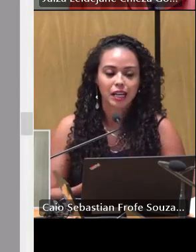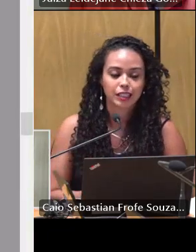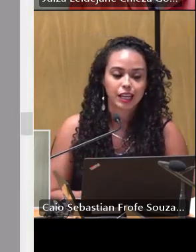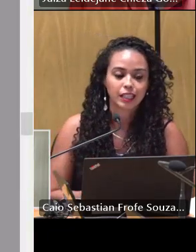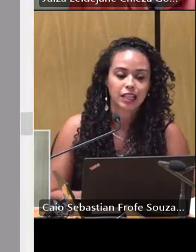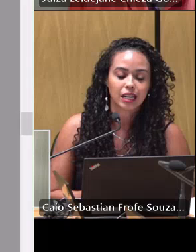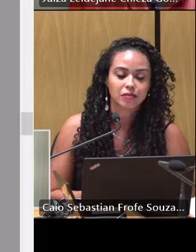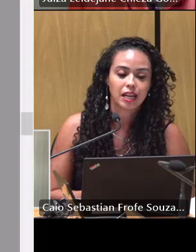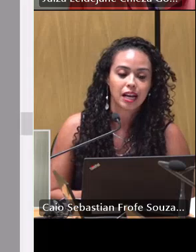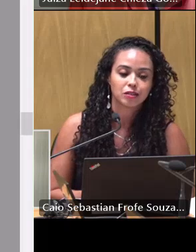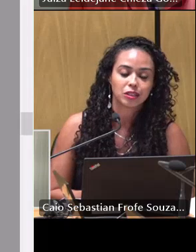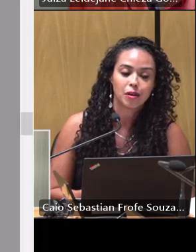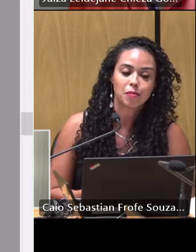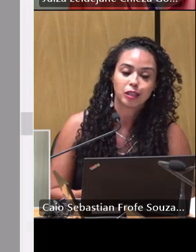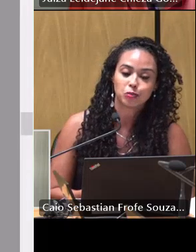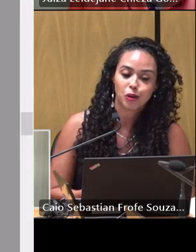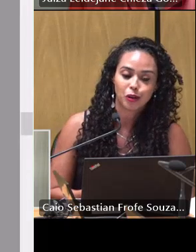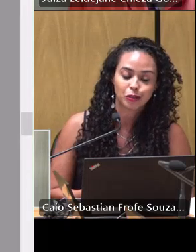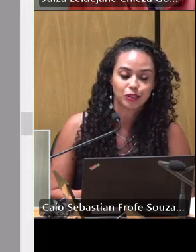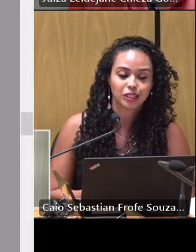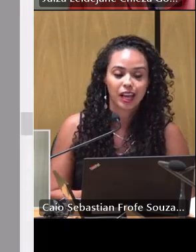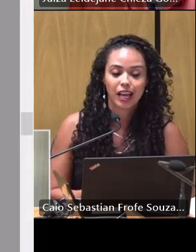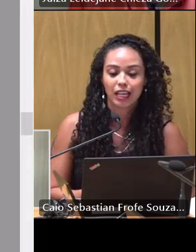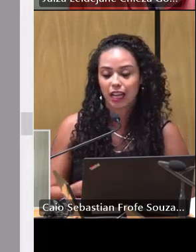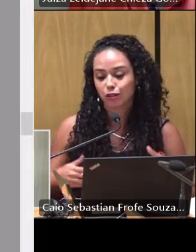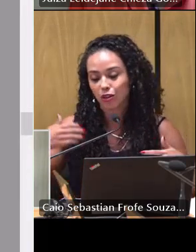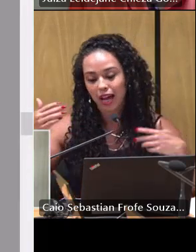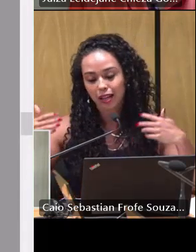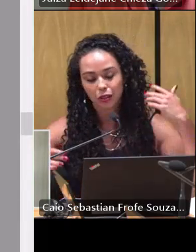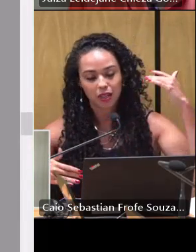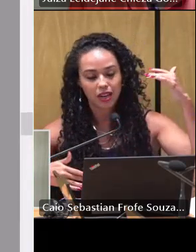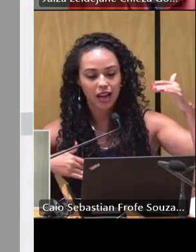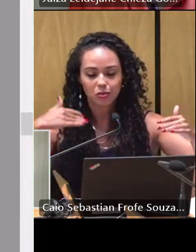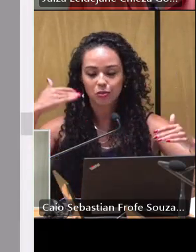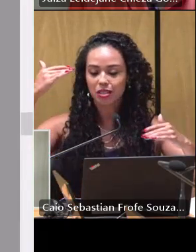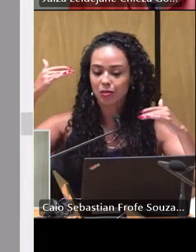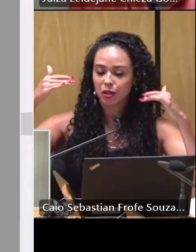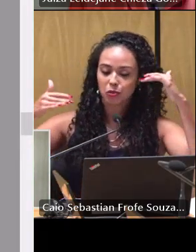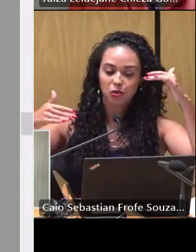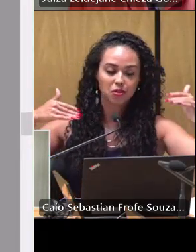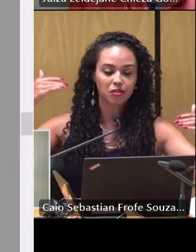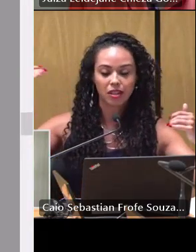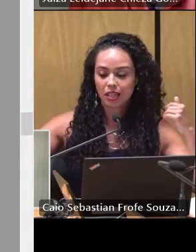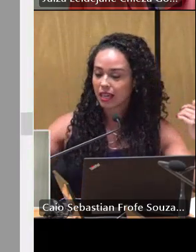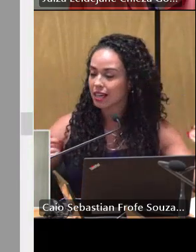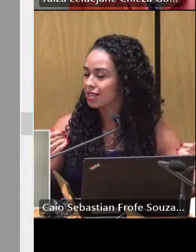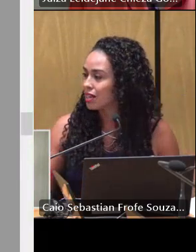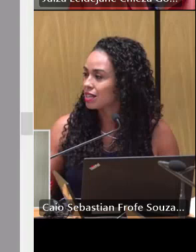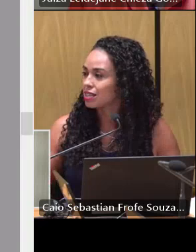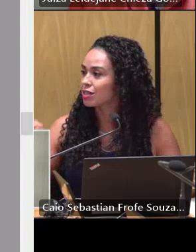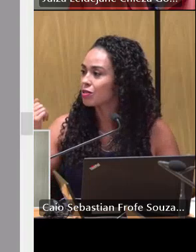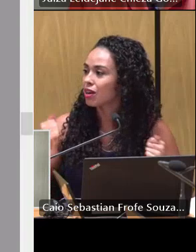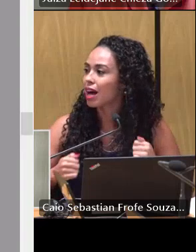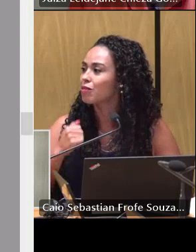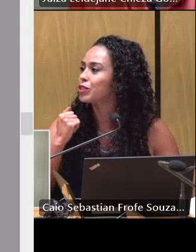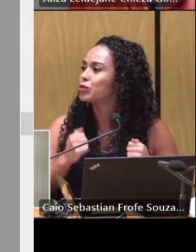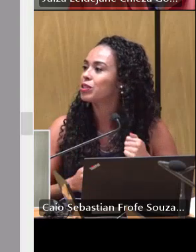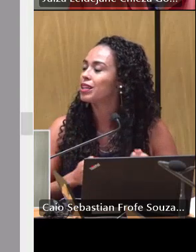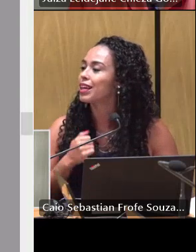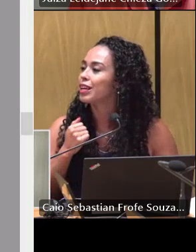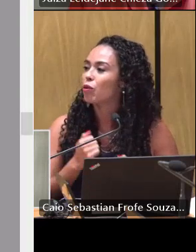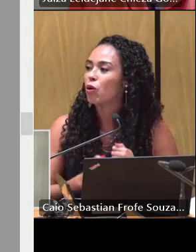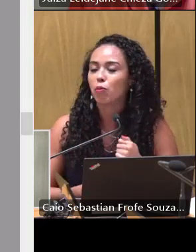mais né escravizados né mais mortos né eram jogados pilhados um em cima do outro e aí que se fazia socava